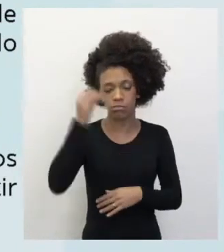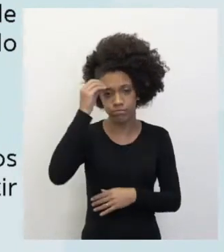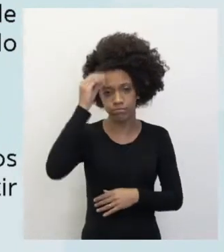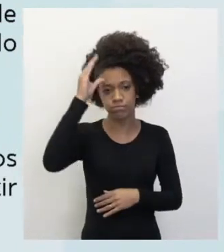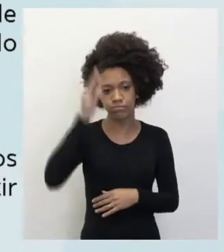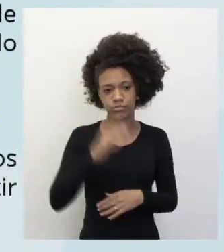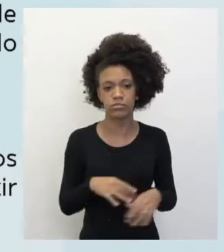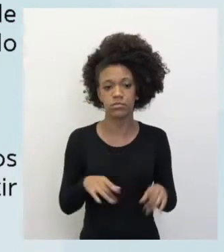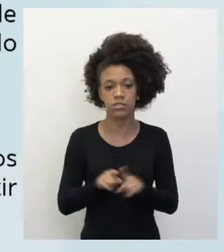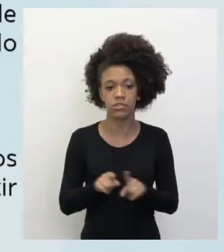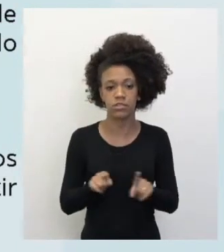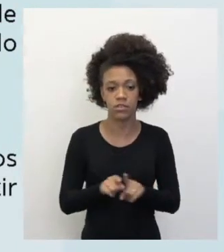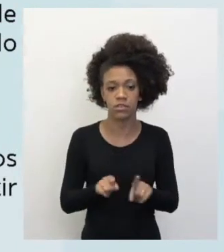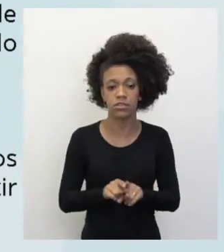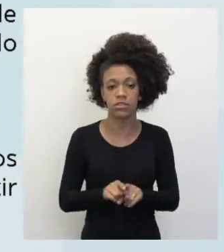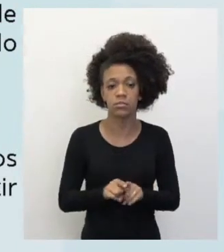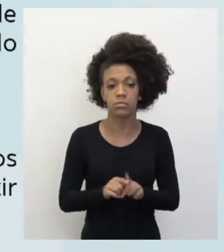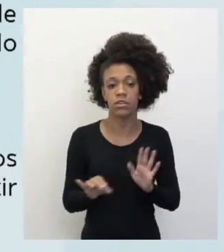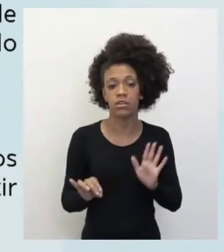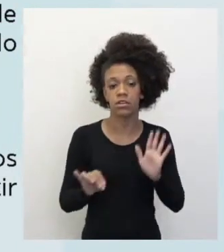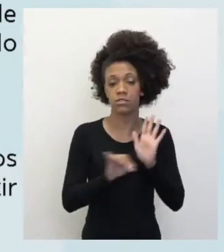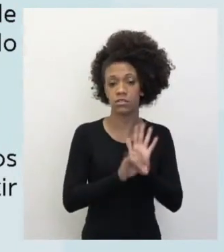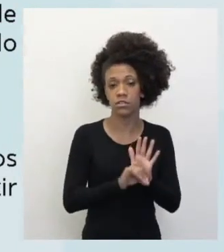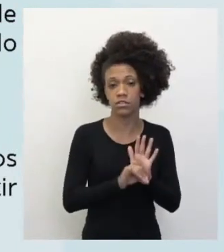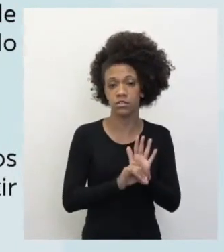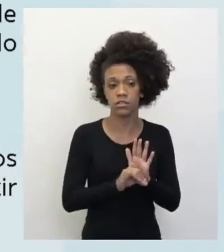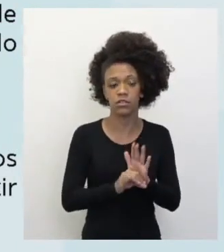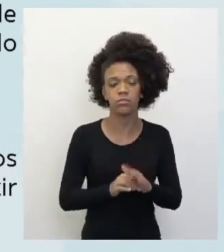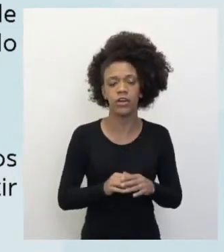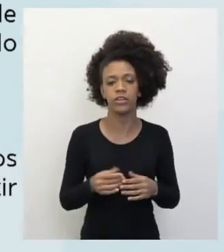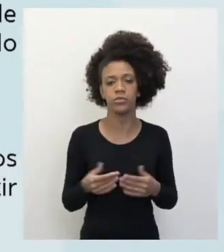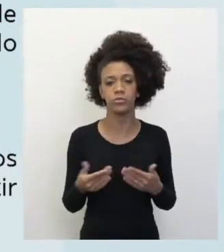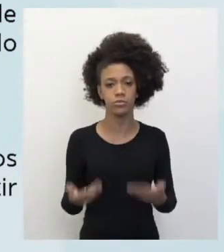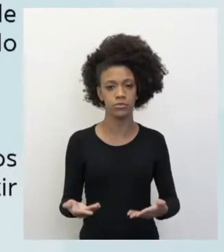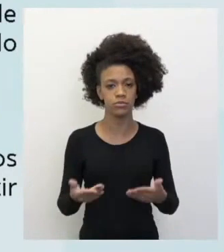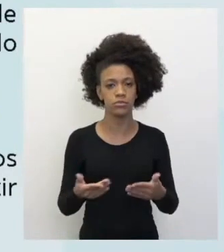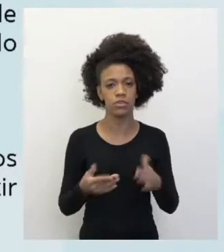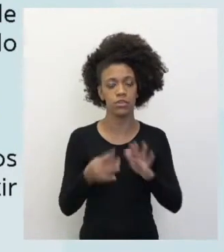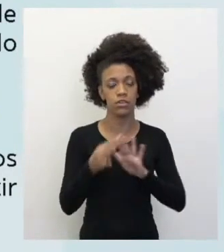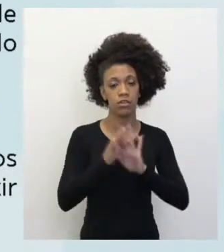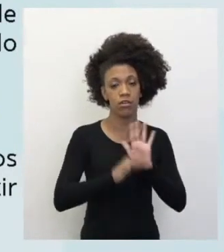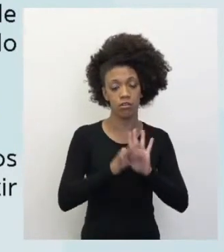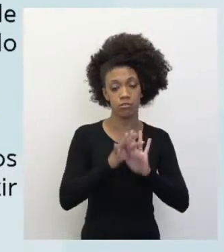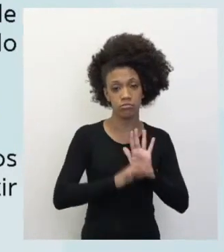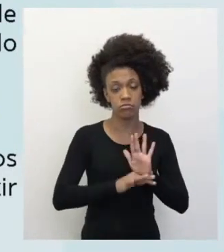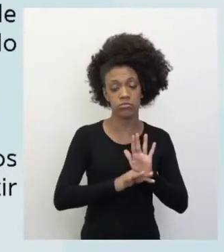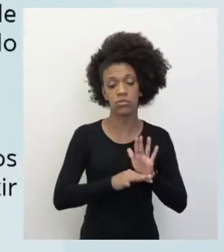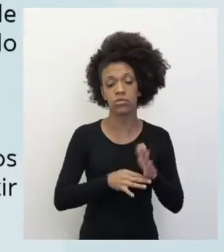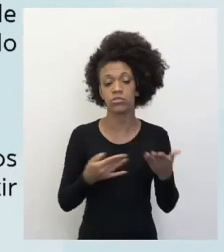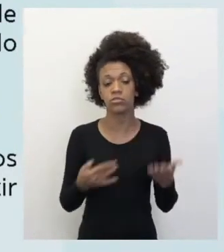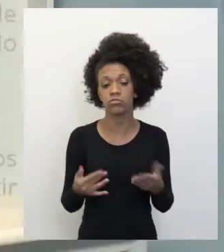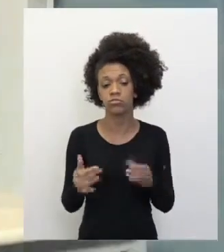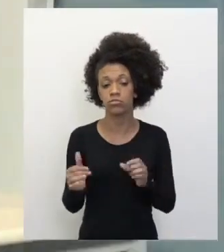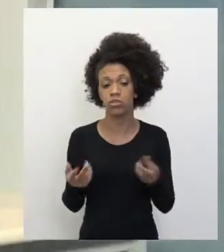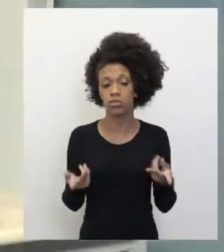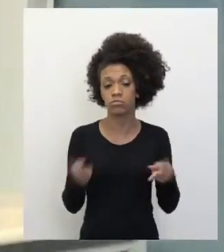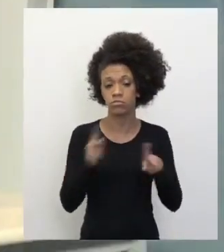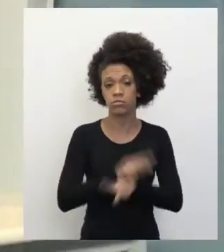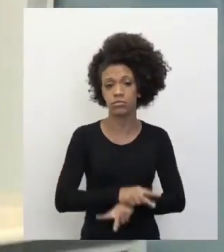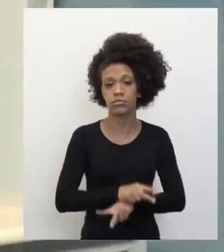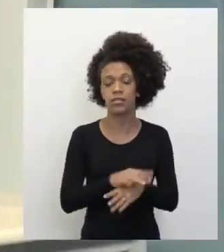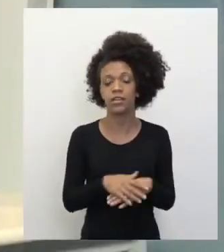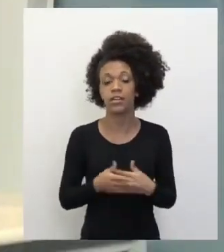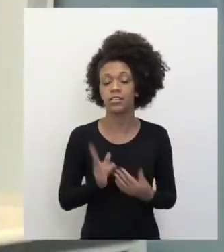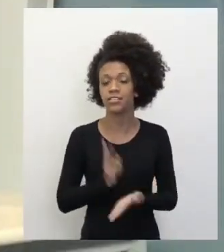que constituem as identidades a partir do estudo das questões de alteridade. Então, é sempre uma questão